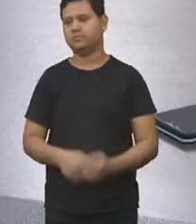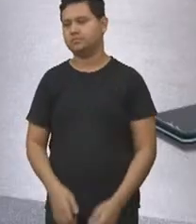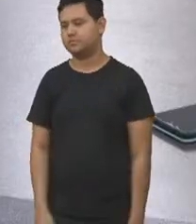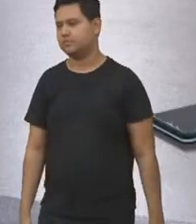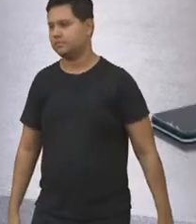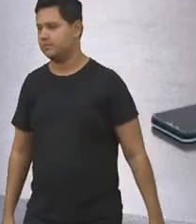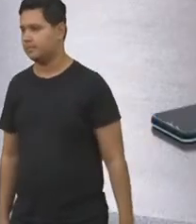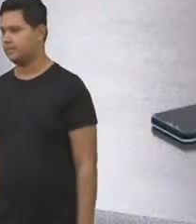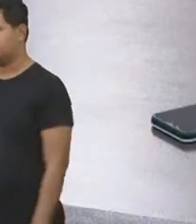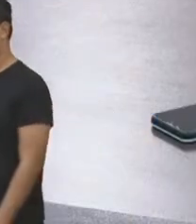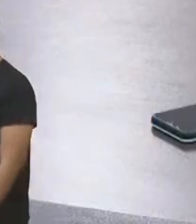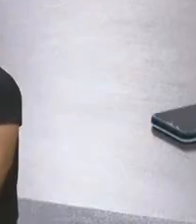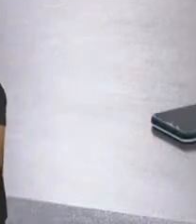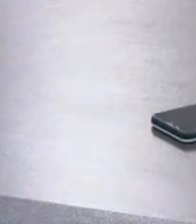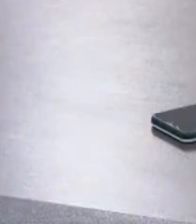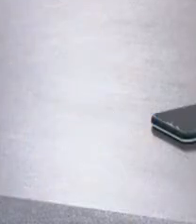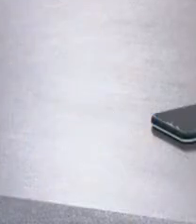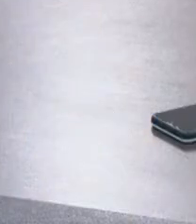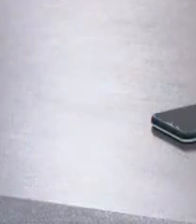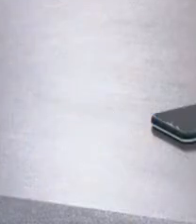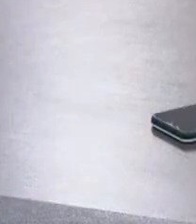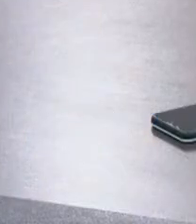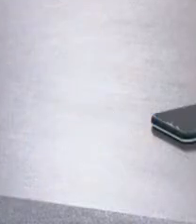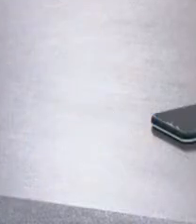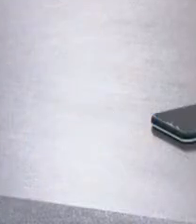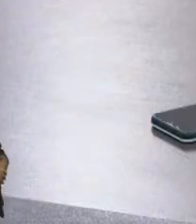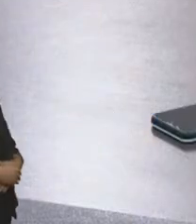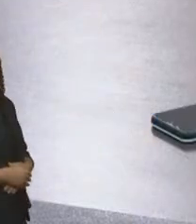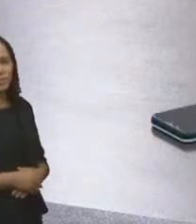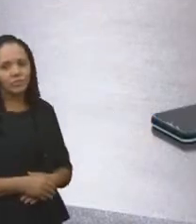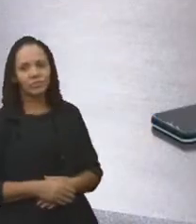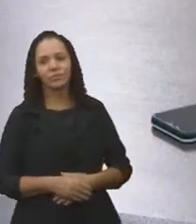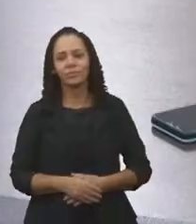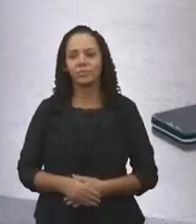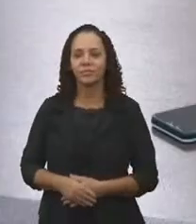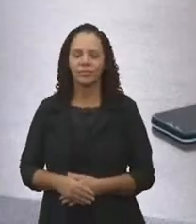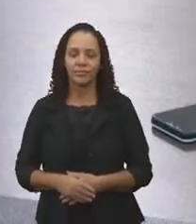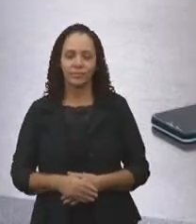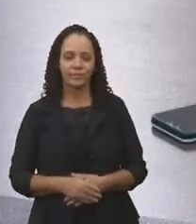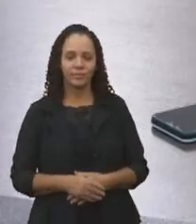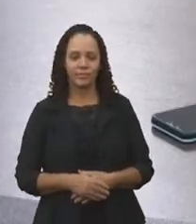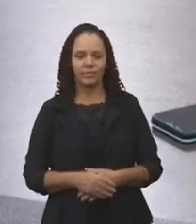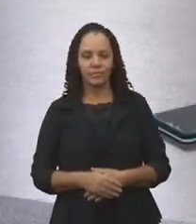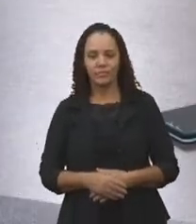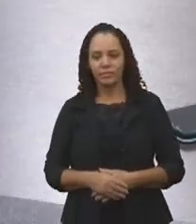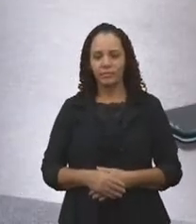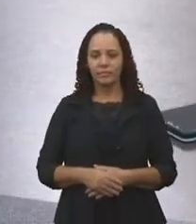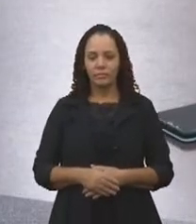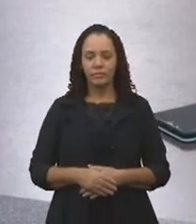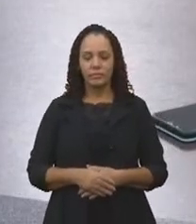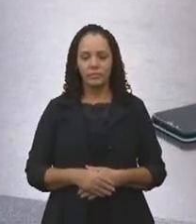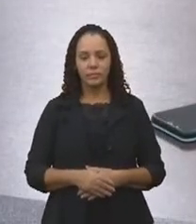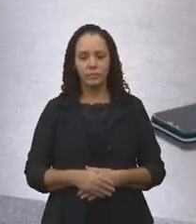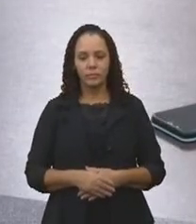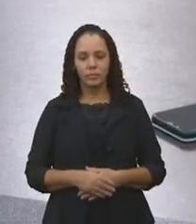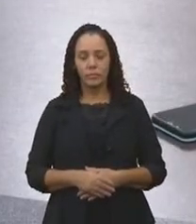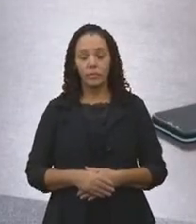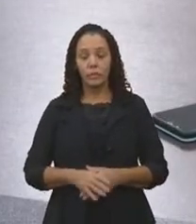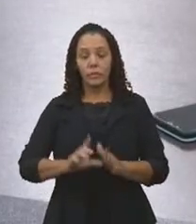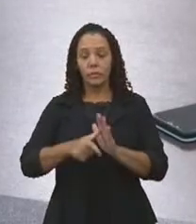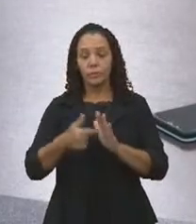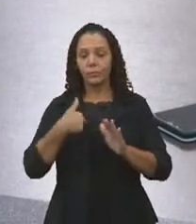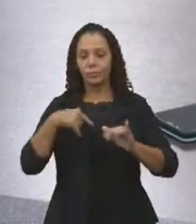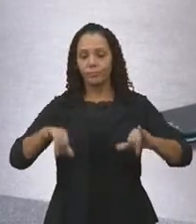sim, senão fazendo vídeo em vão, e quem acaba sofrendo é eu, que tenho 50 anos de Parque Minha Lua.